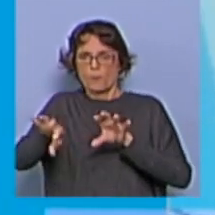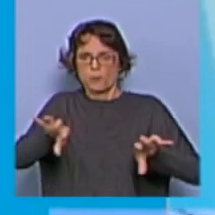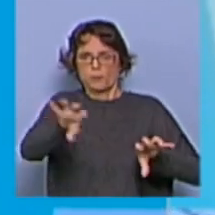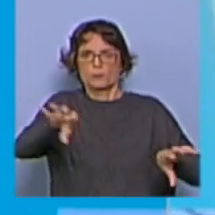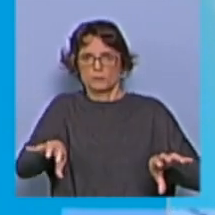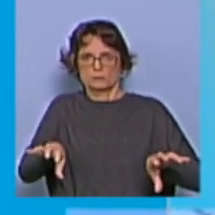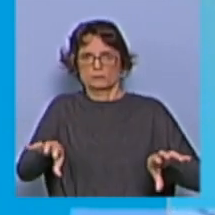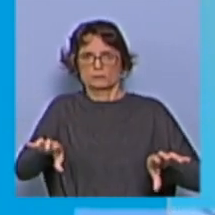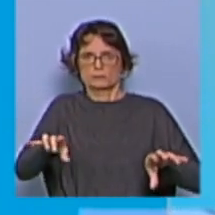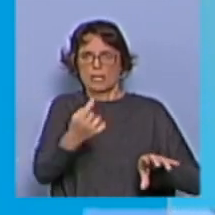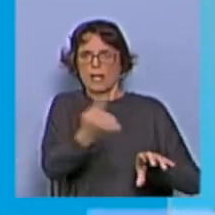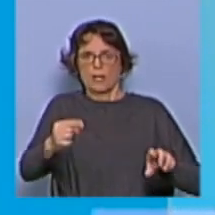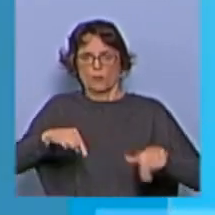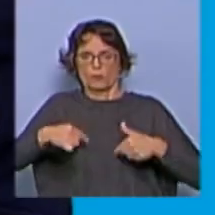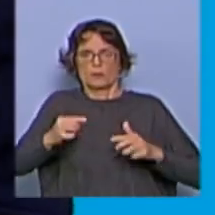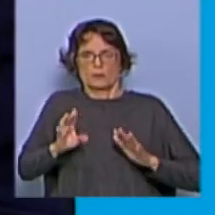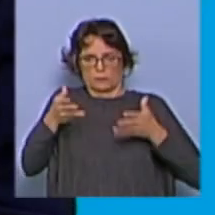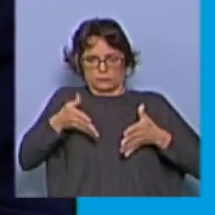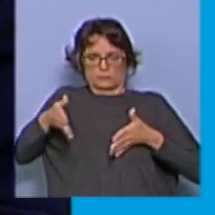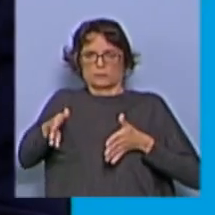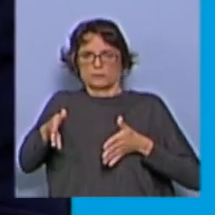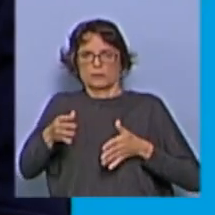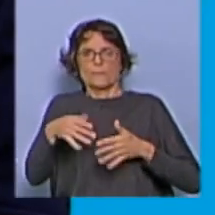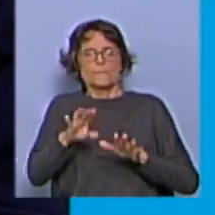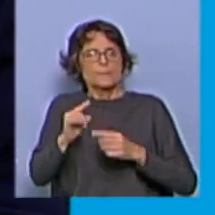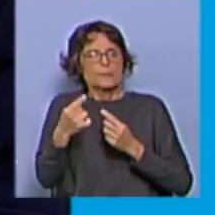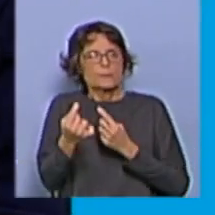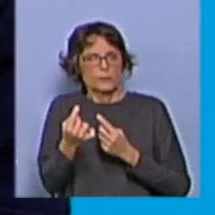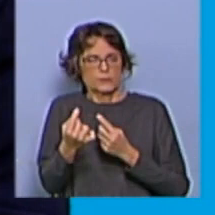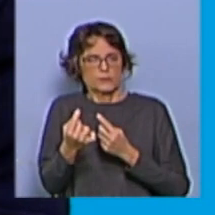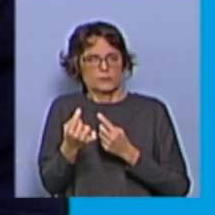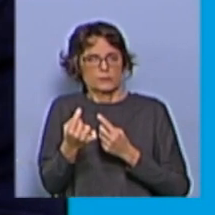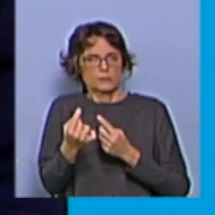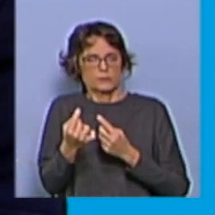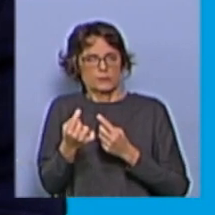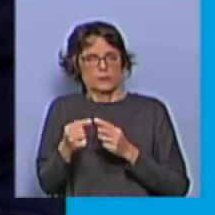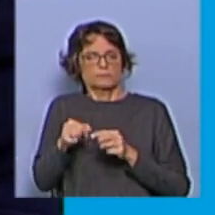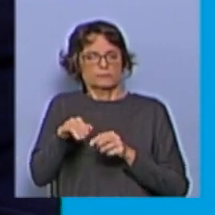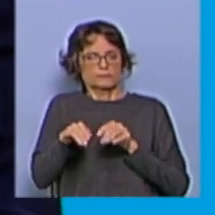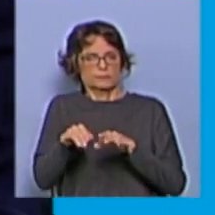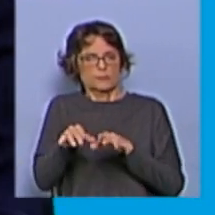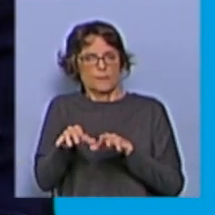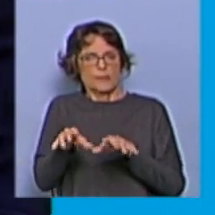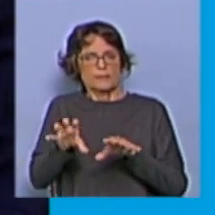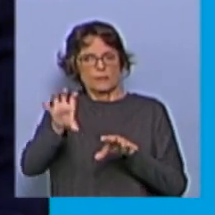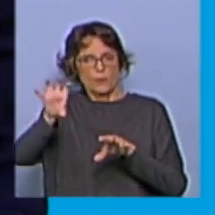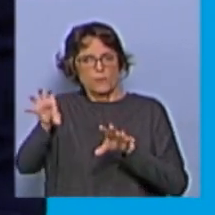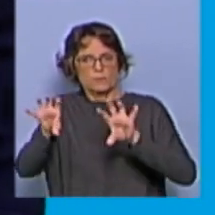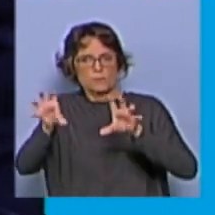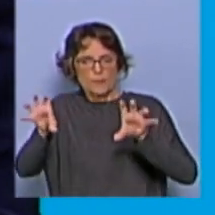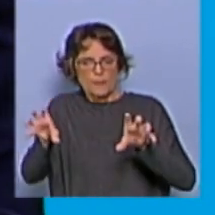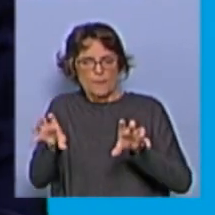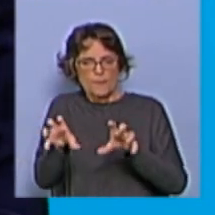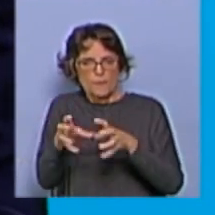isso? Ameaçou isso. Entretanto, há passos mais positivos, mas o primeiro reflexo foi negativo na Europa, como foi negativo no resto do